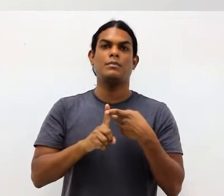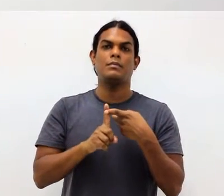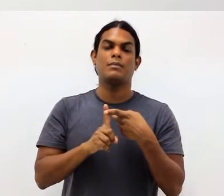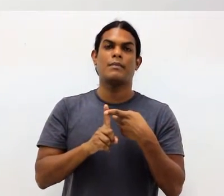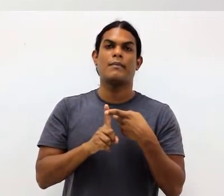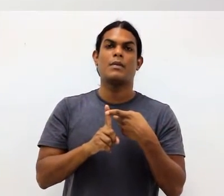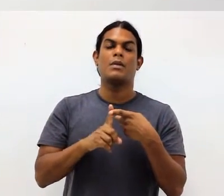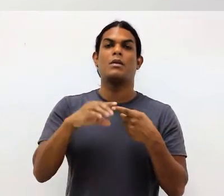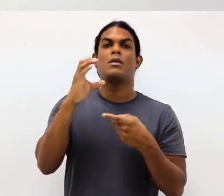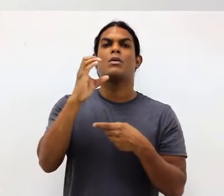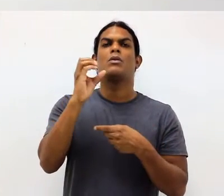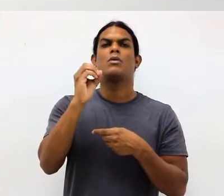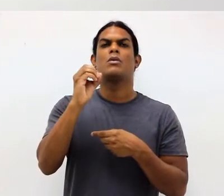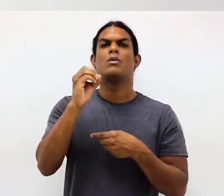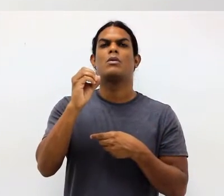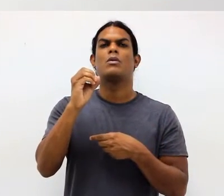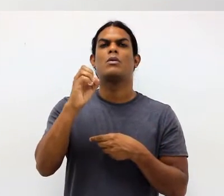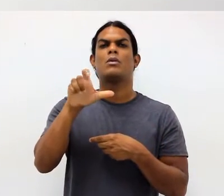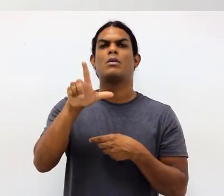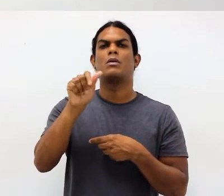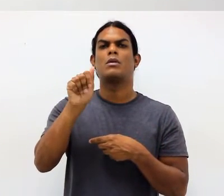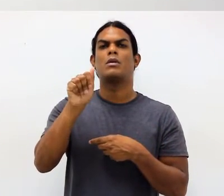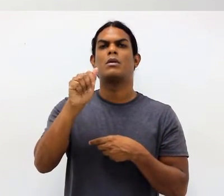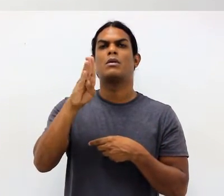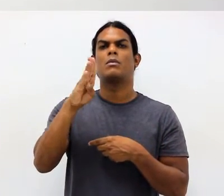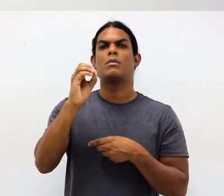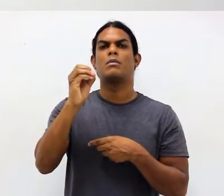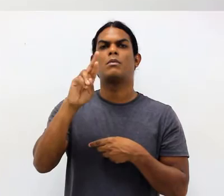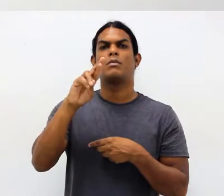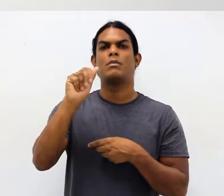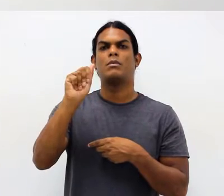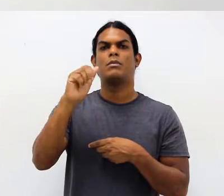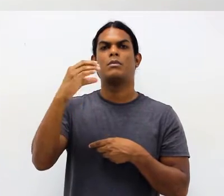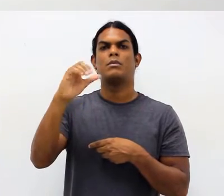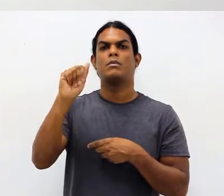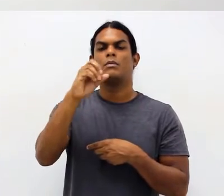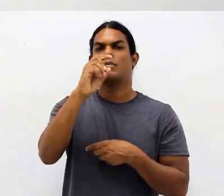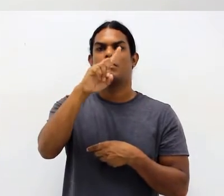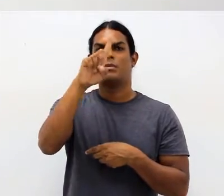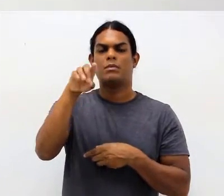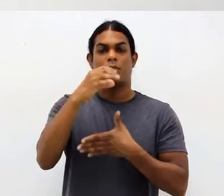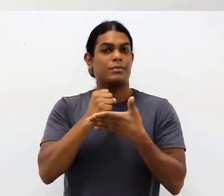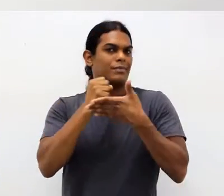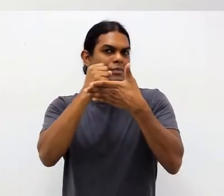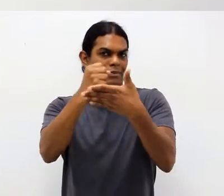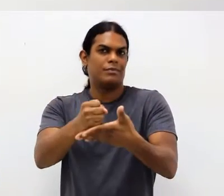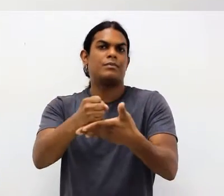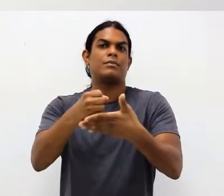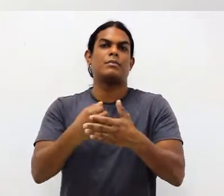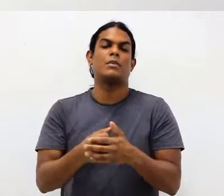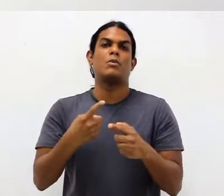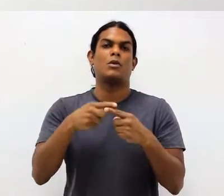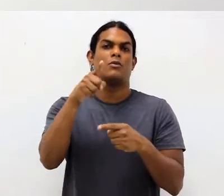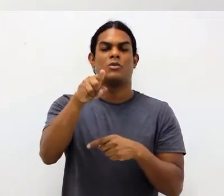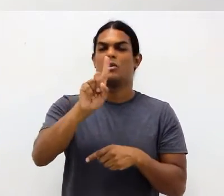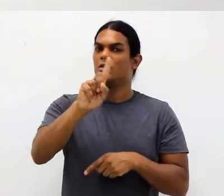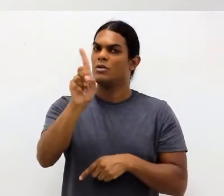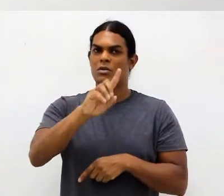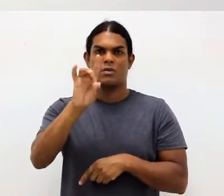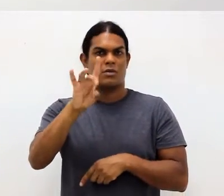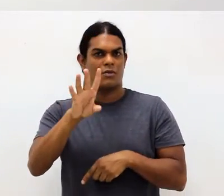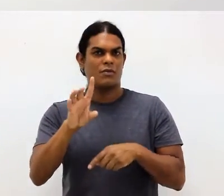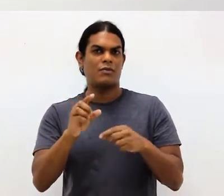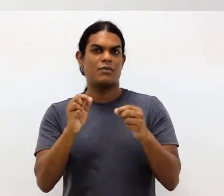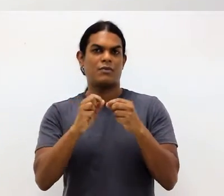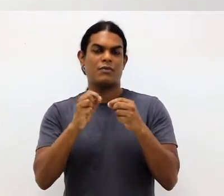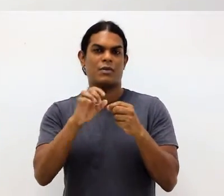a colaboração, que é uma das características principais. Significa dizer que você não faz nada sozinho, você vai fazer isso com mais alguém. Então,